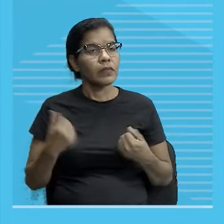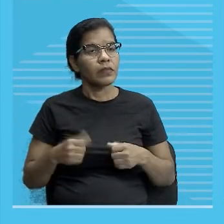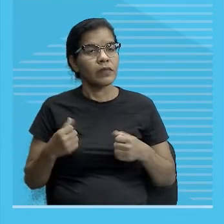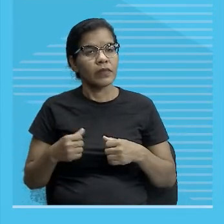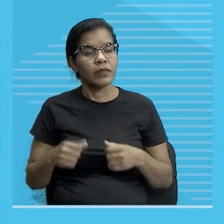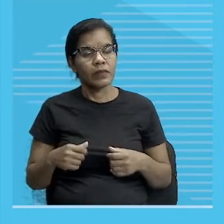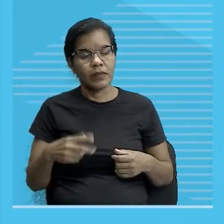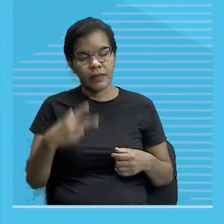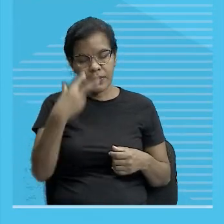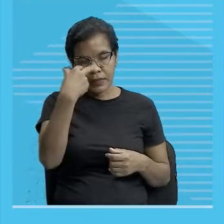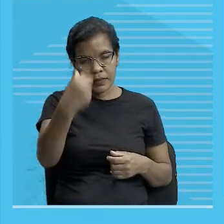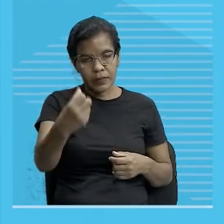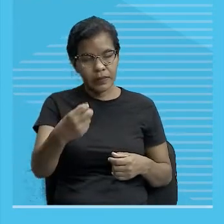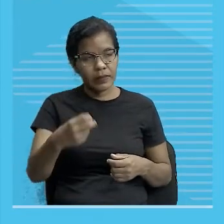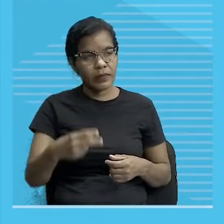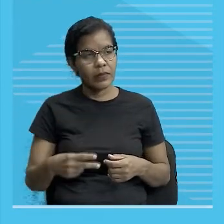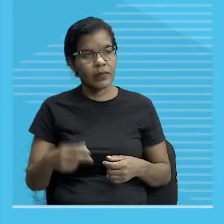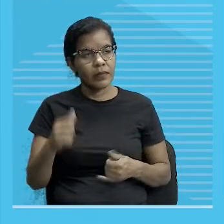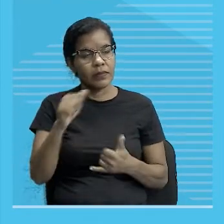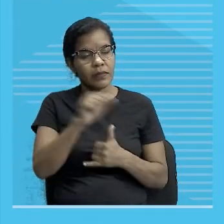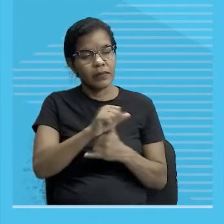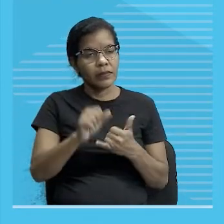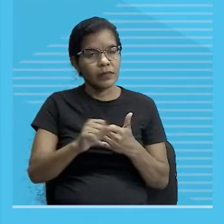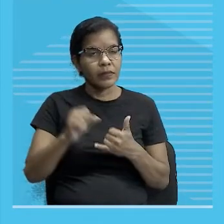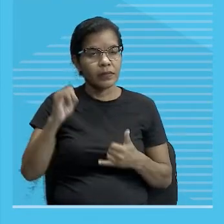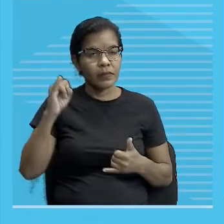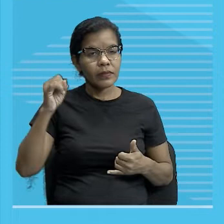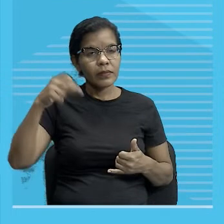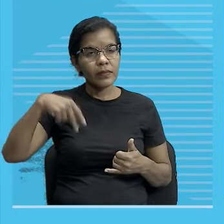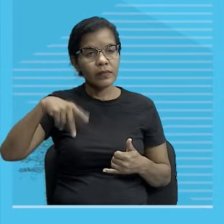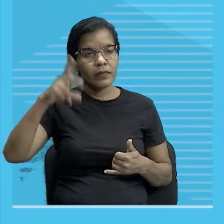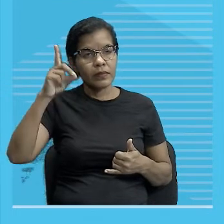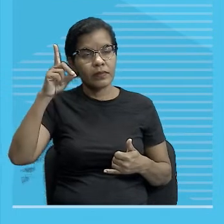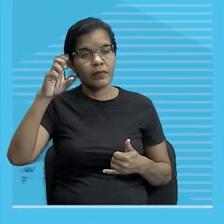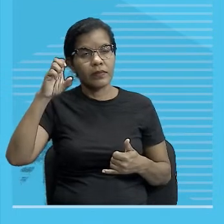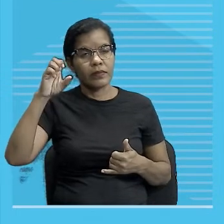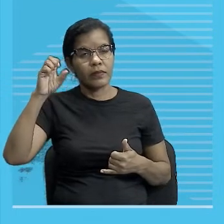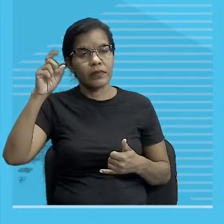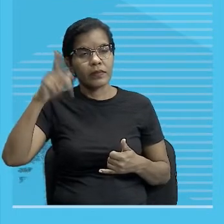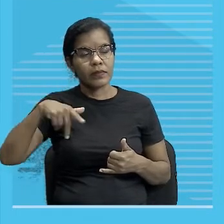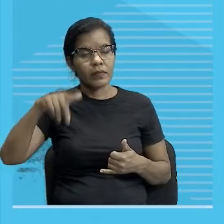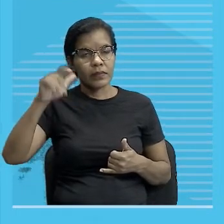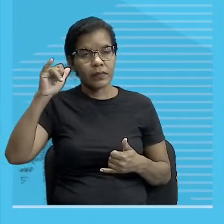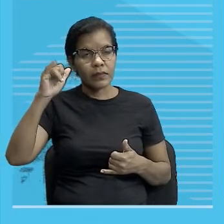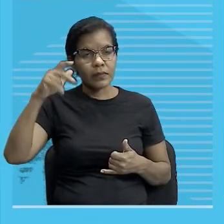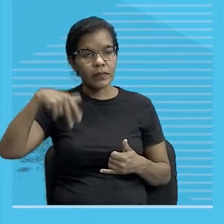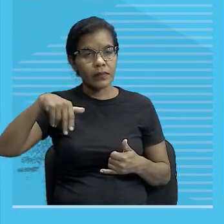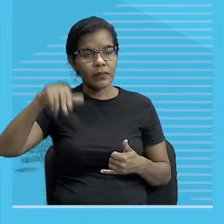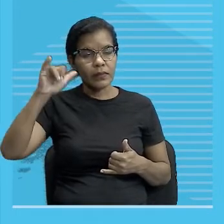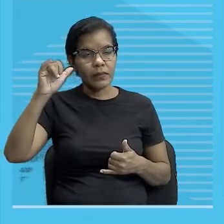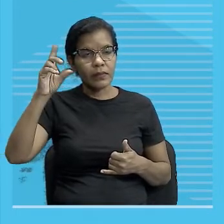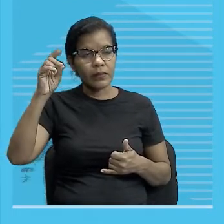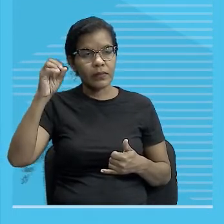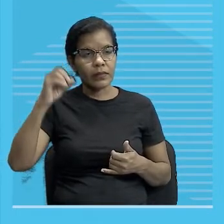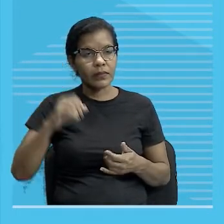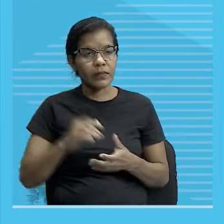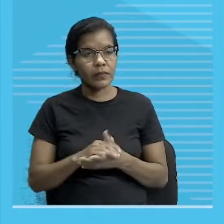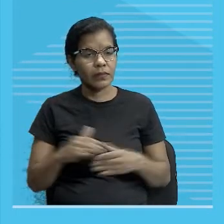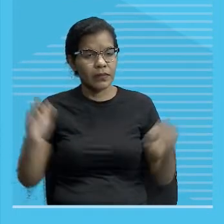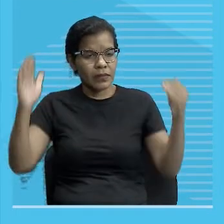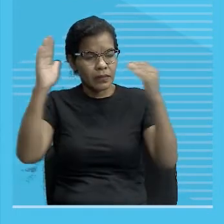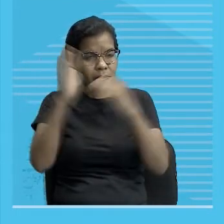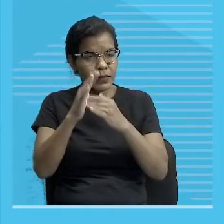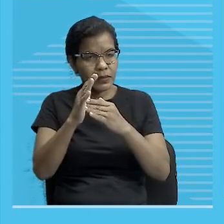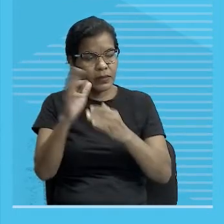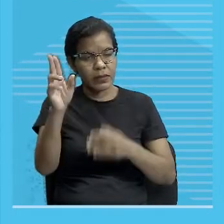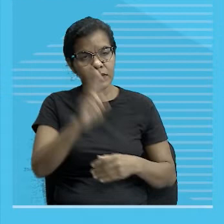artigo indefinido impede que se use diante do substantivo o definido, gente. Até porque são artigos com